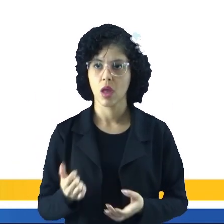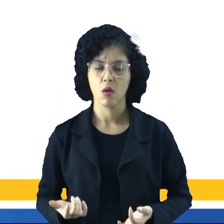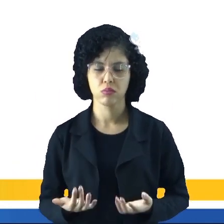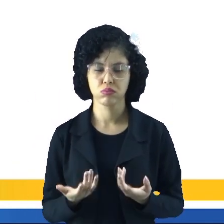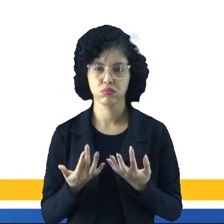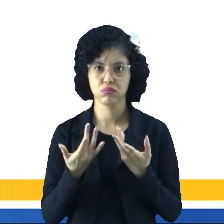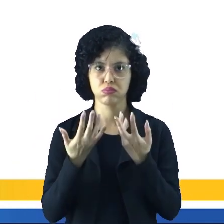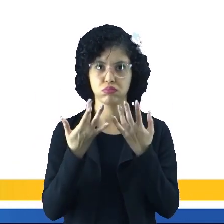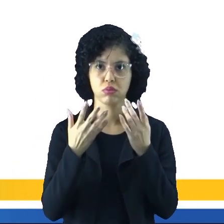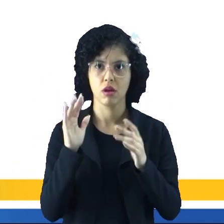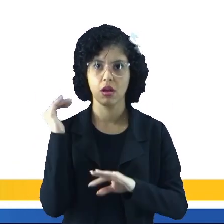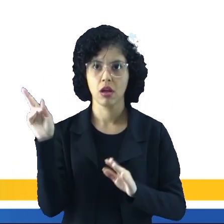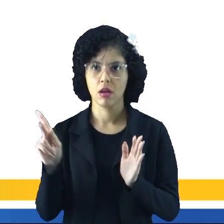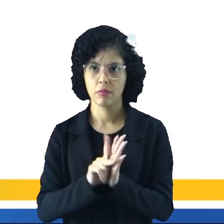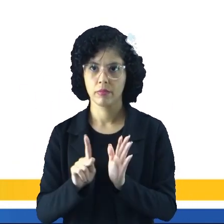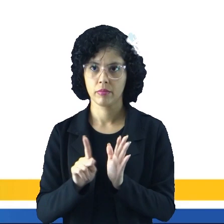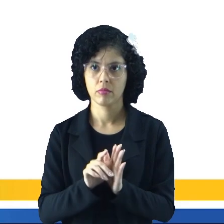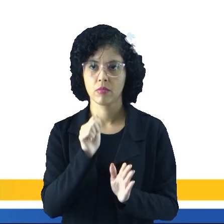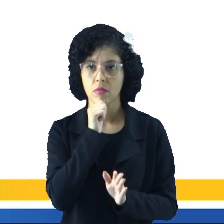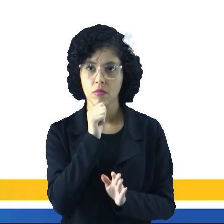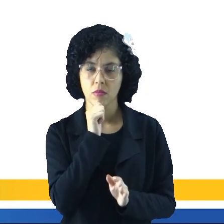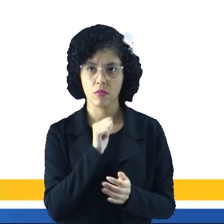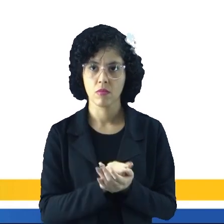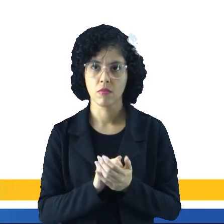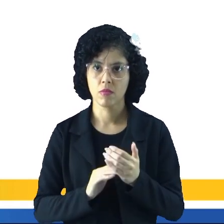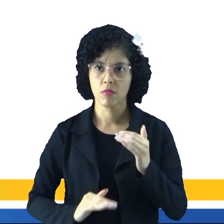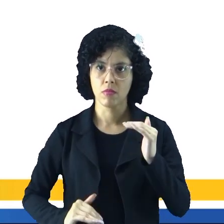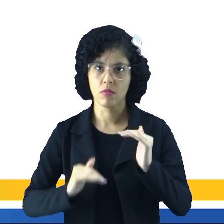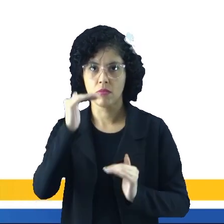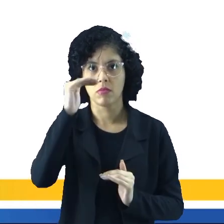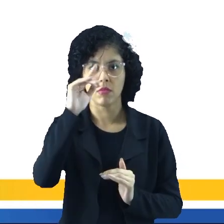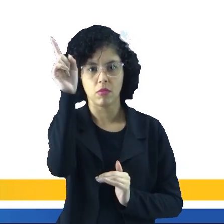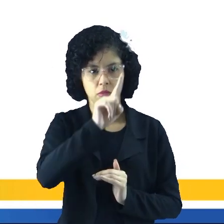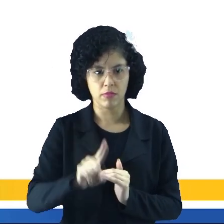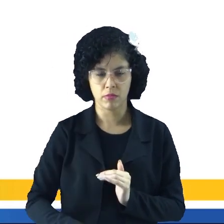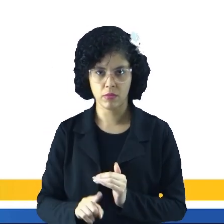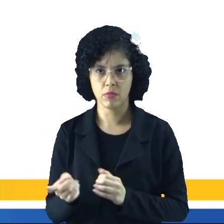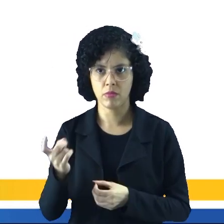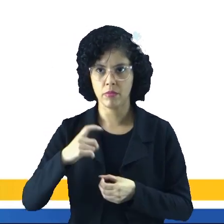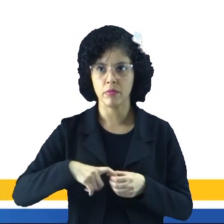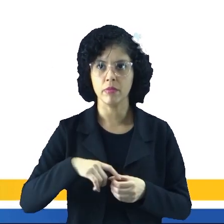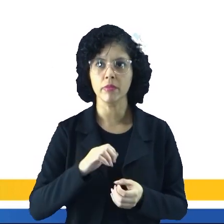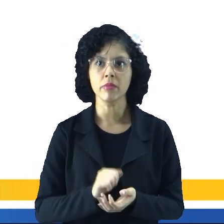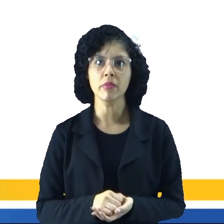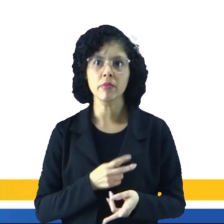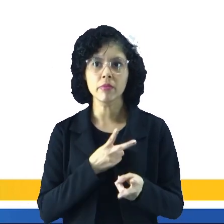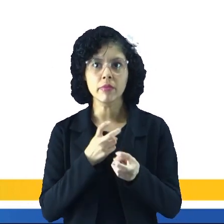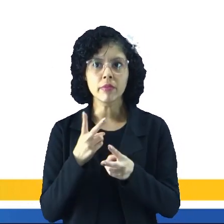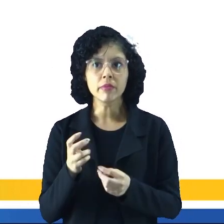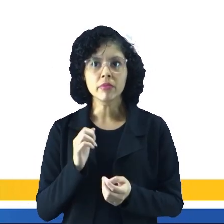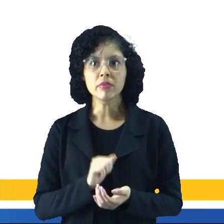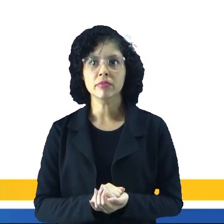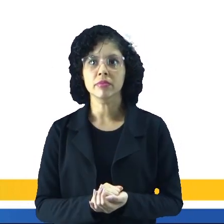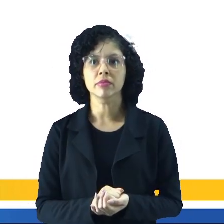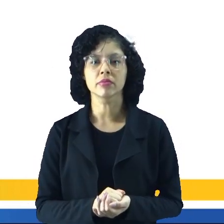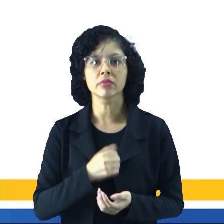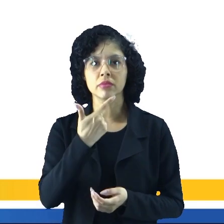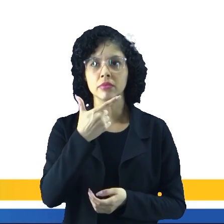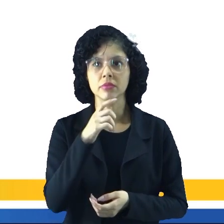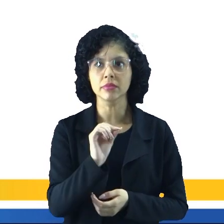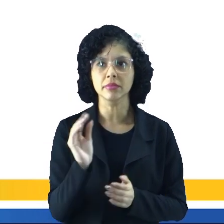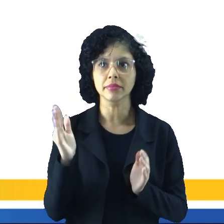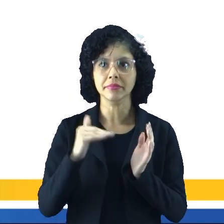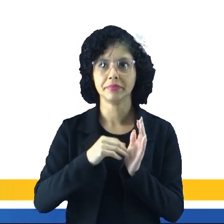aquecimento do canal principal durante uma subida da descarga de retorno. Olha só a temperatura que ela atinge,